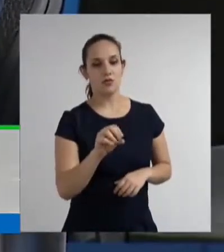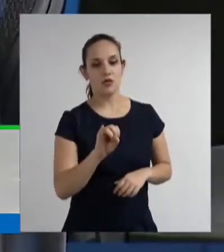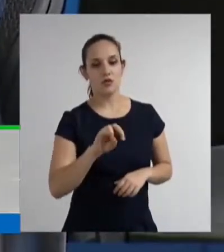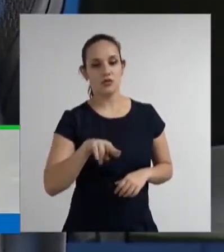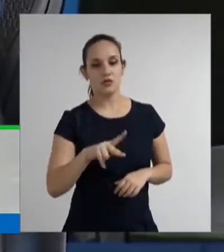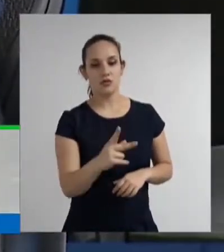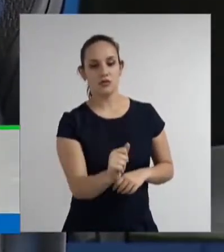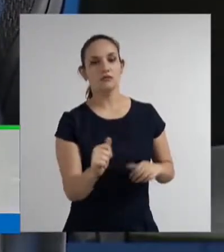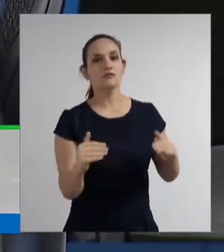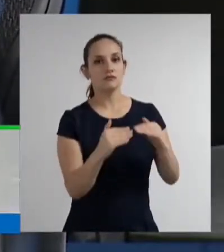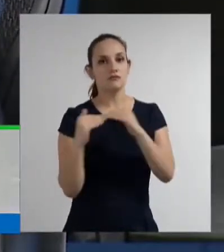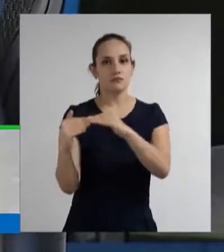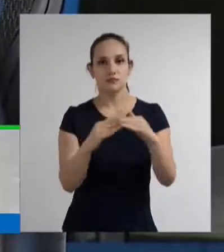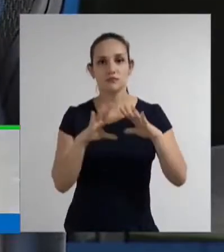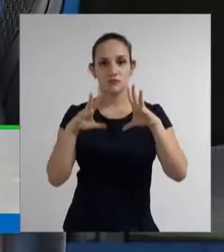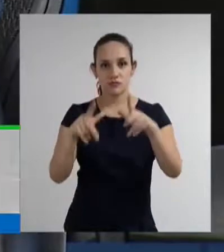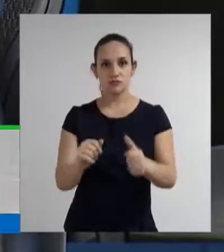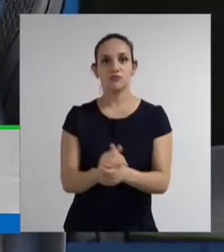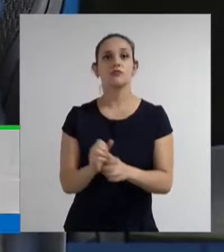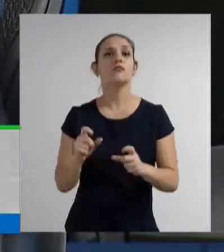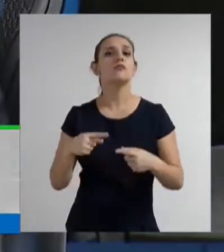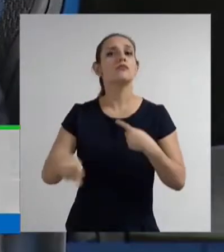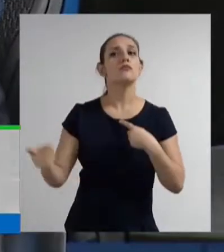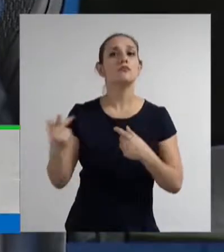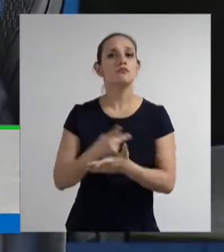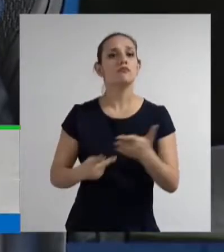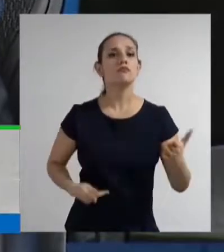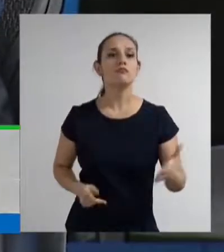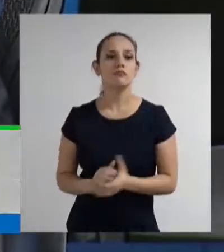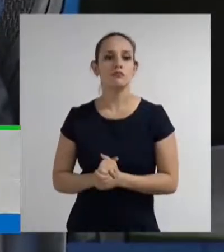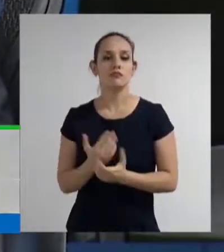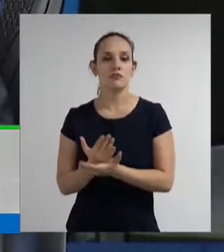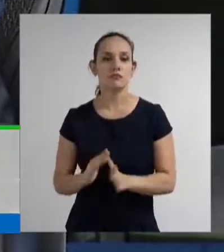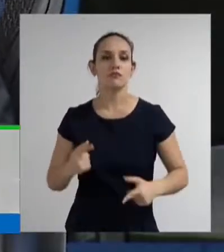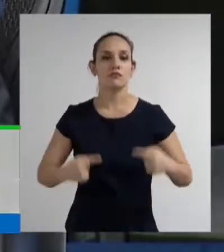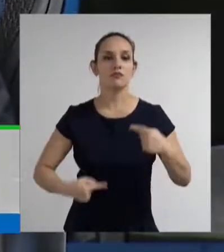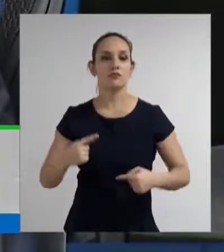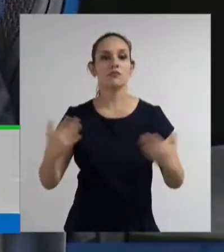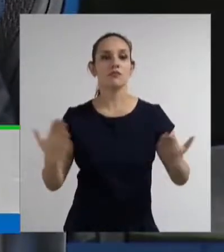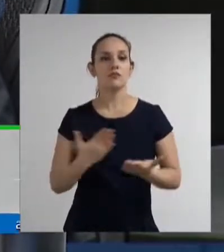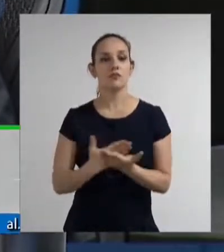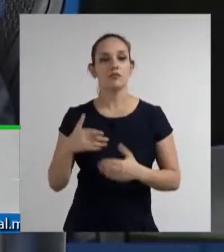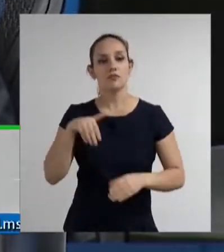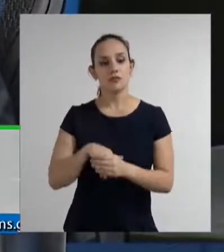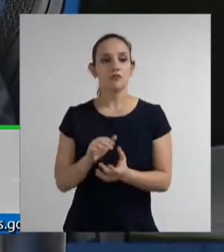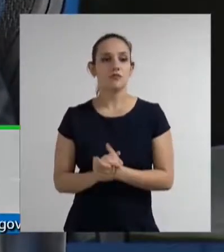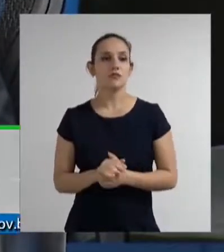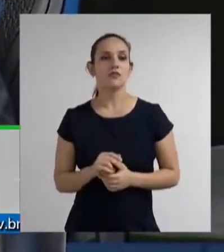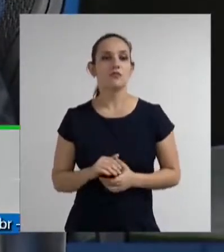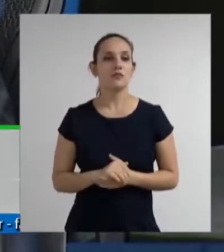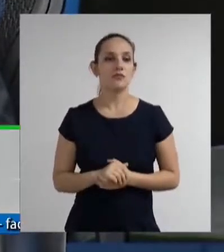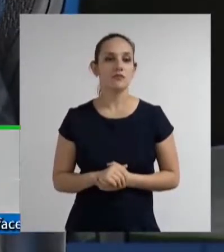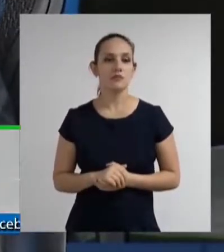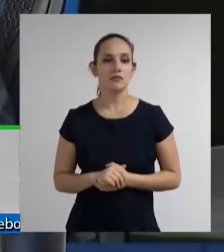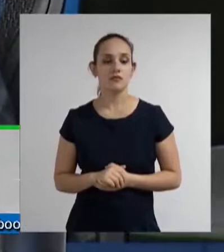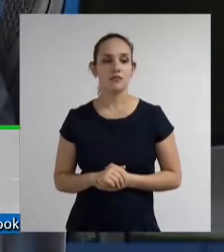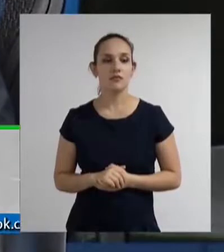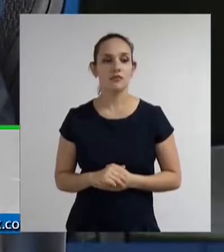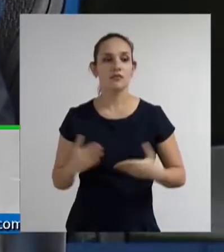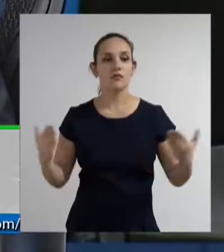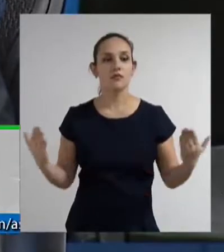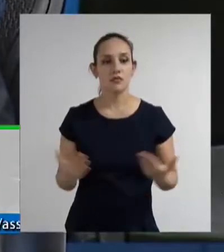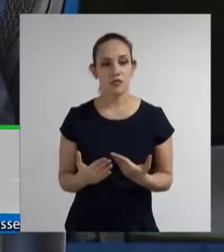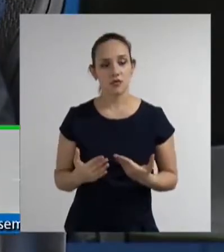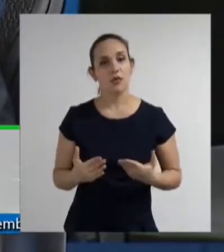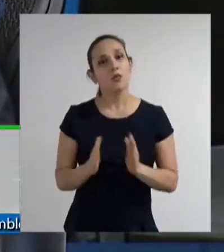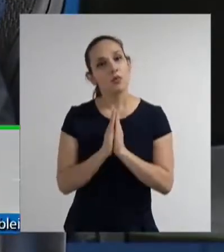por unanimidade. Em discussão ou parecer? Encerrada a discussão, em votação, solicita aos deputados que